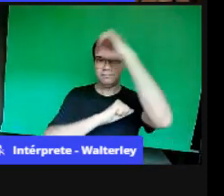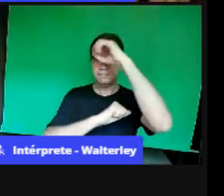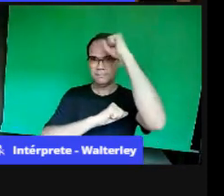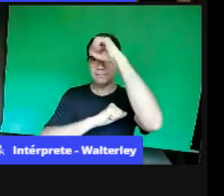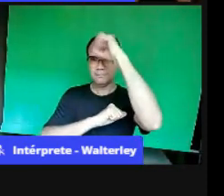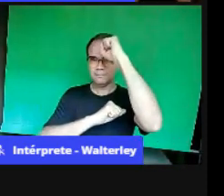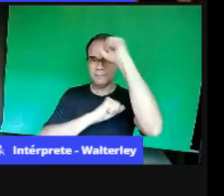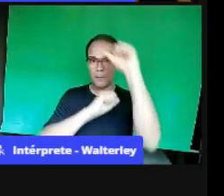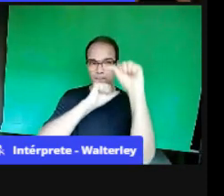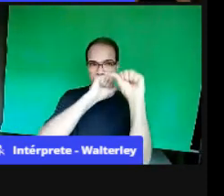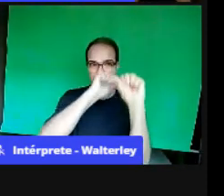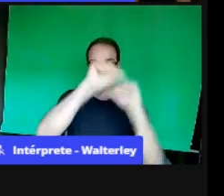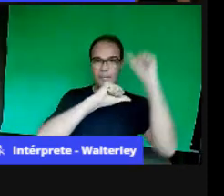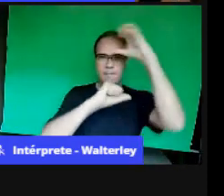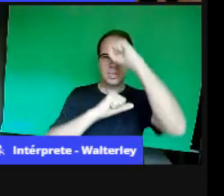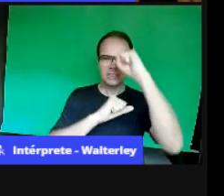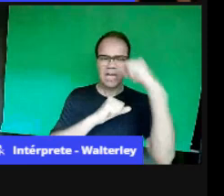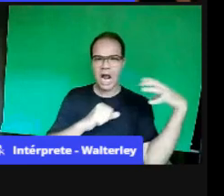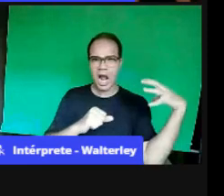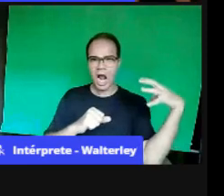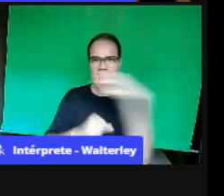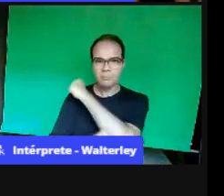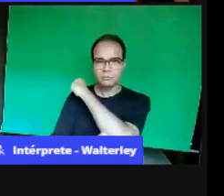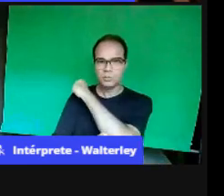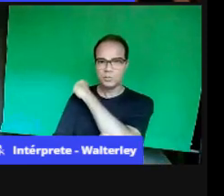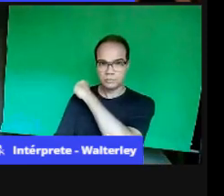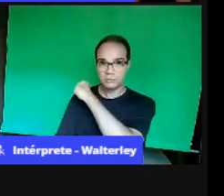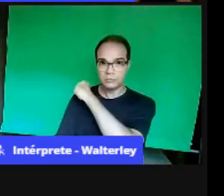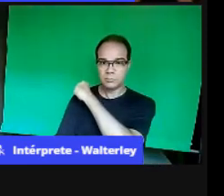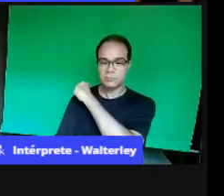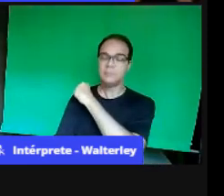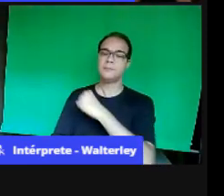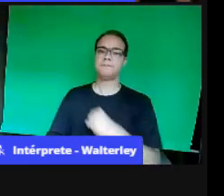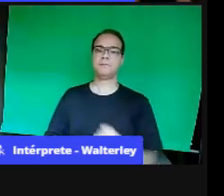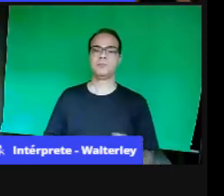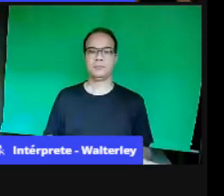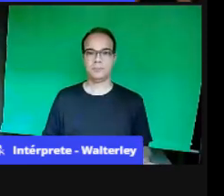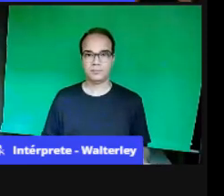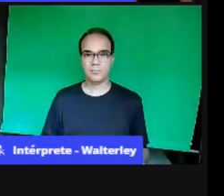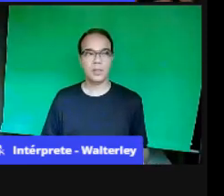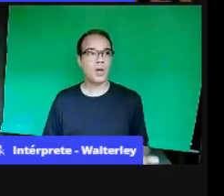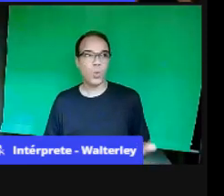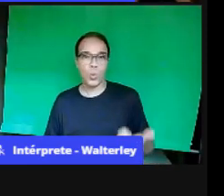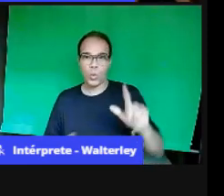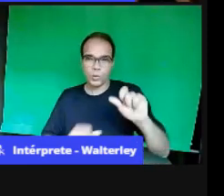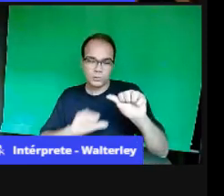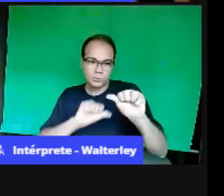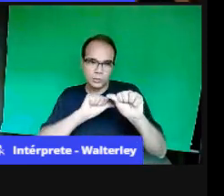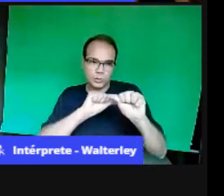ele adquire muito rápido. Então, ele elabora e passa para uma outra etapa.